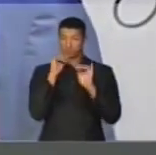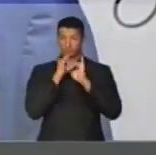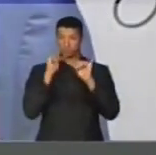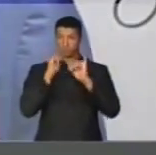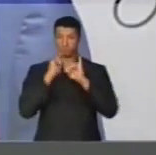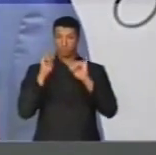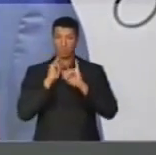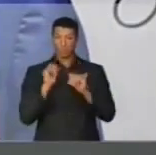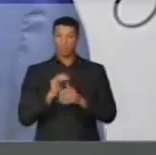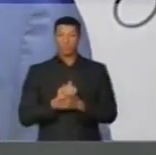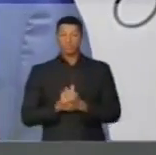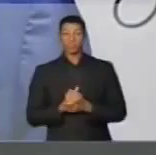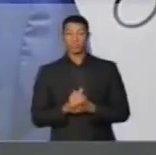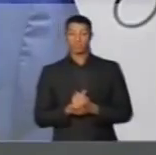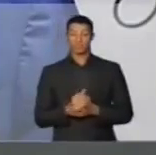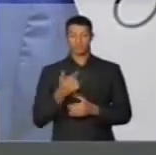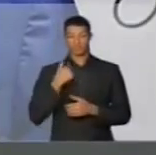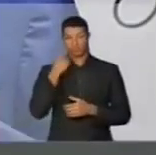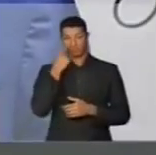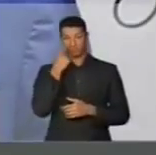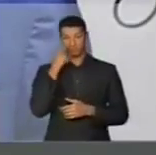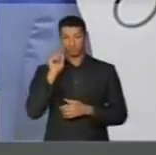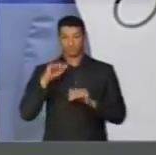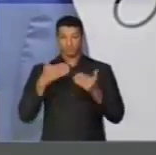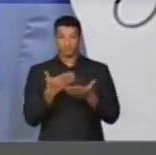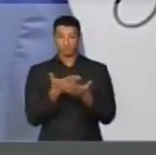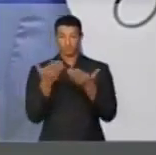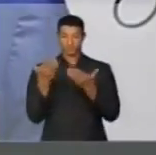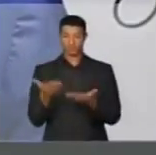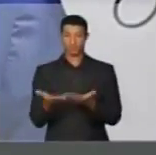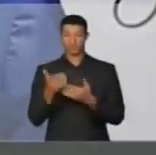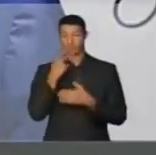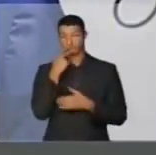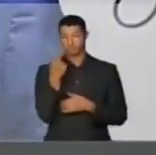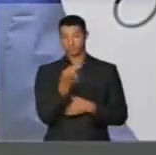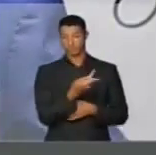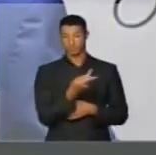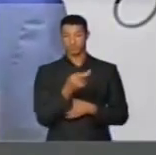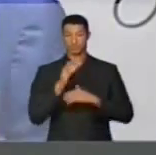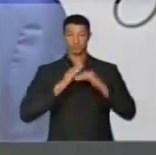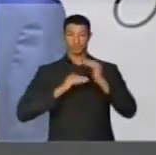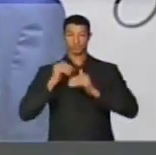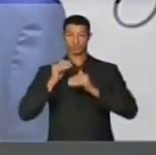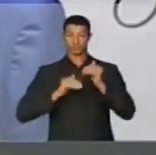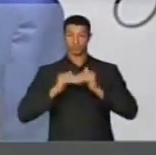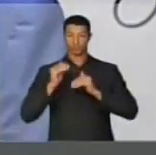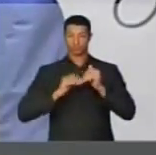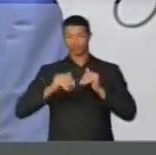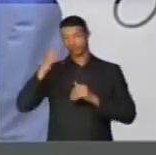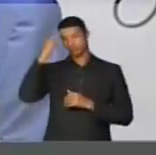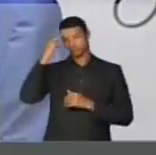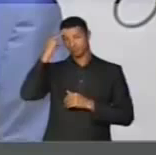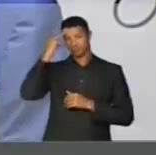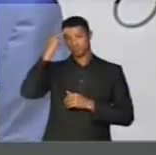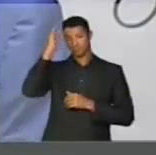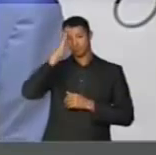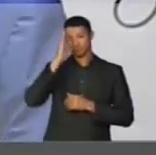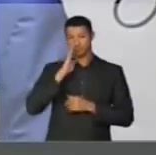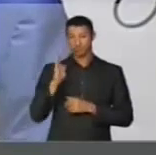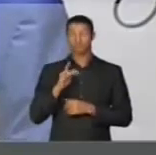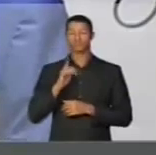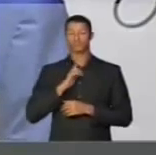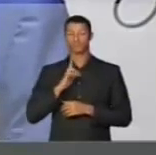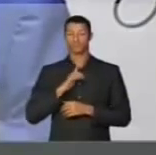pronunciamento e vi quando Vossa Excelência falou sobre aquele grande sonho que o brasileiro